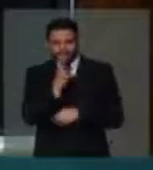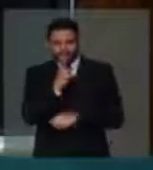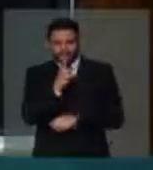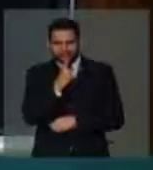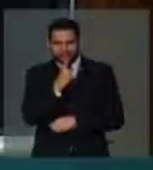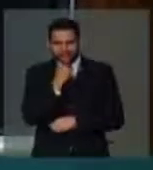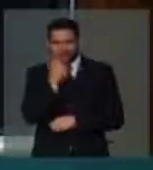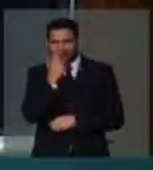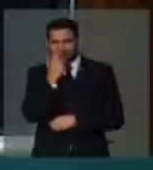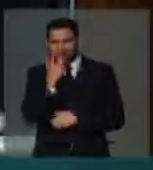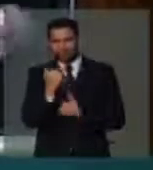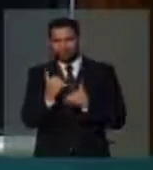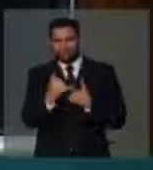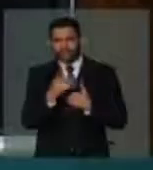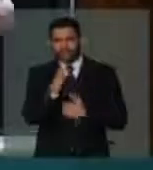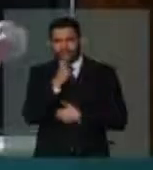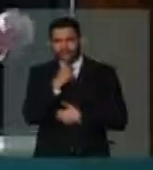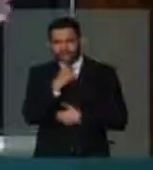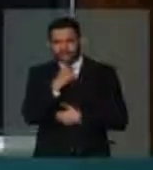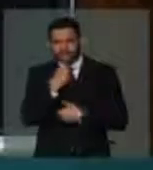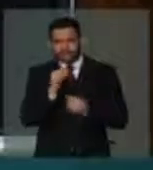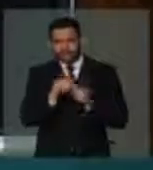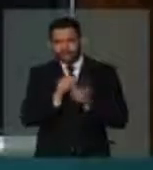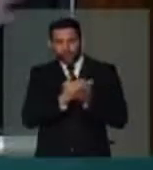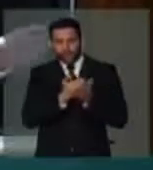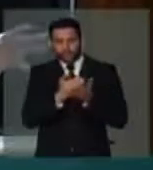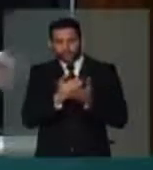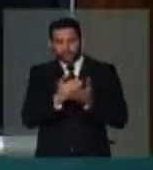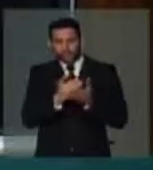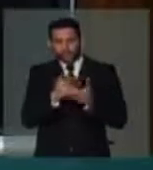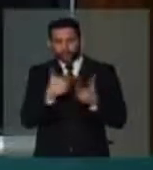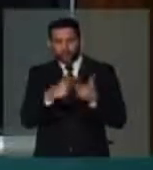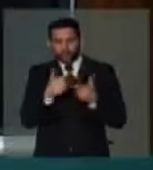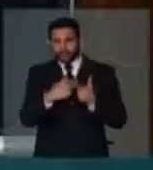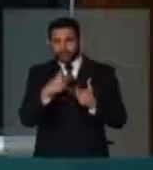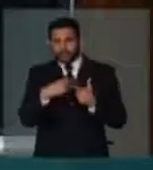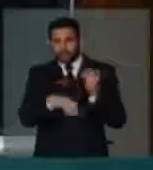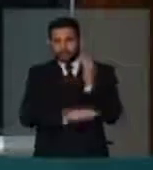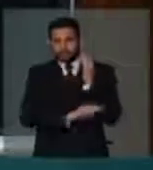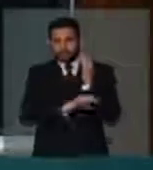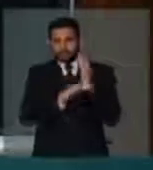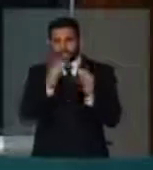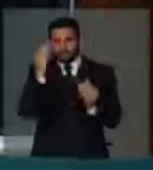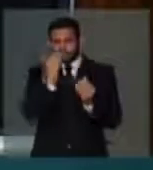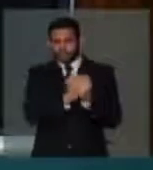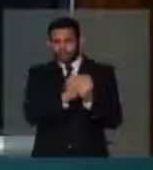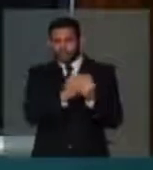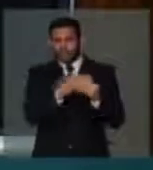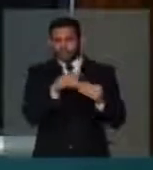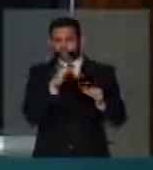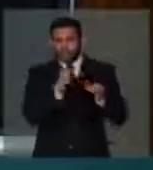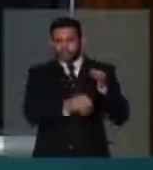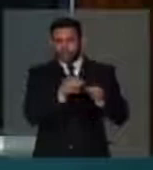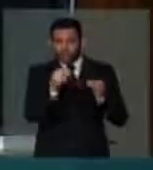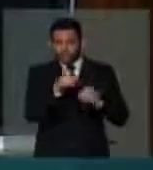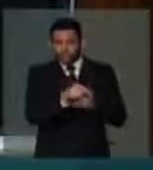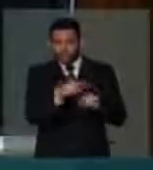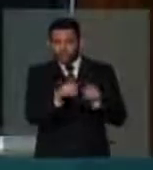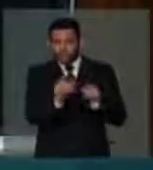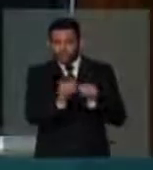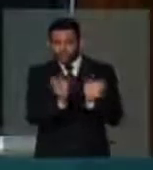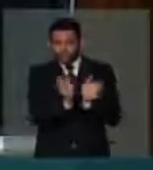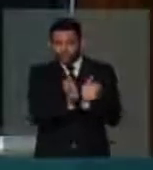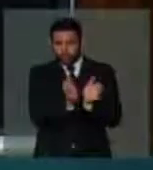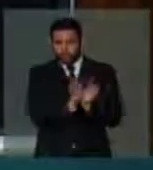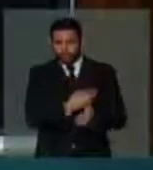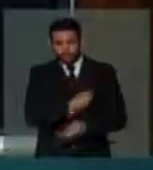senhor presidente. Nós temos um conjunto de entraves na justiça, e enquanto isso, estas